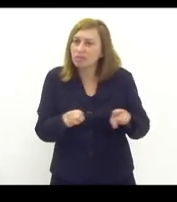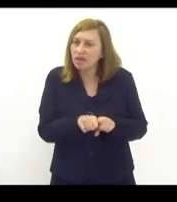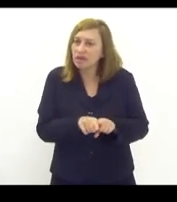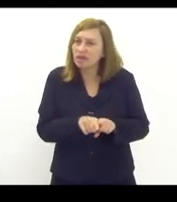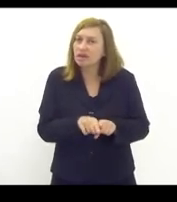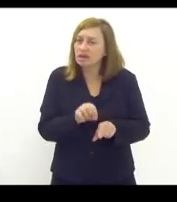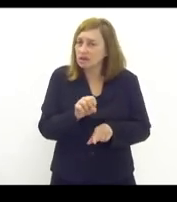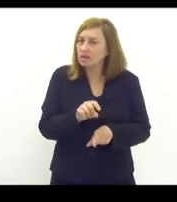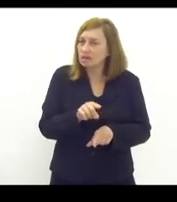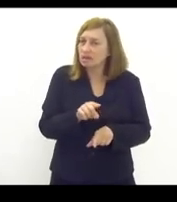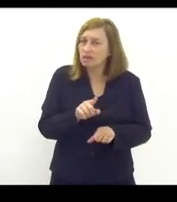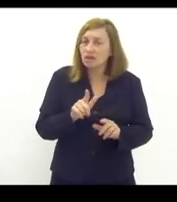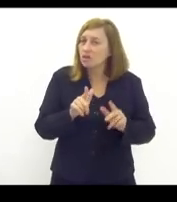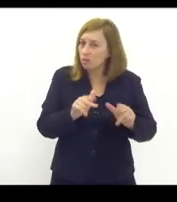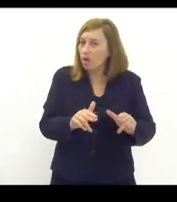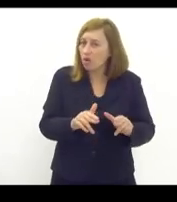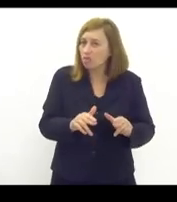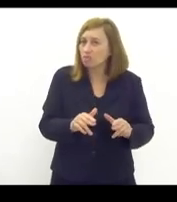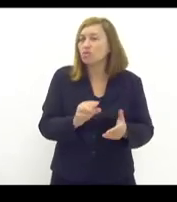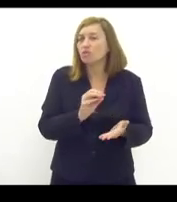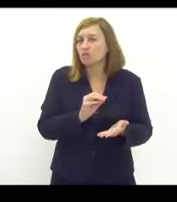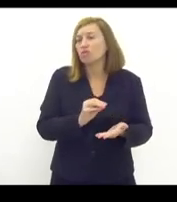justamente.